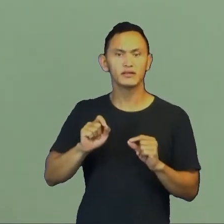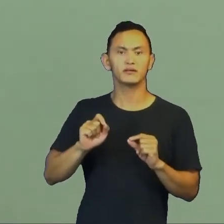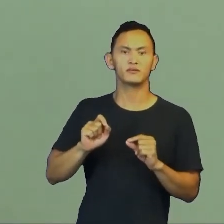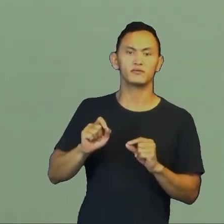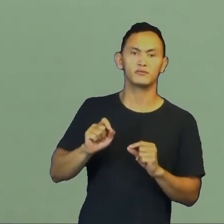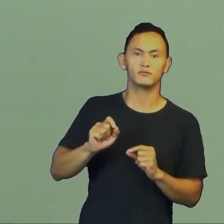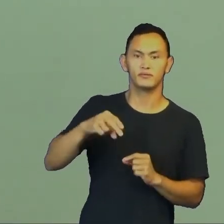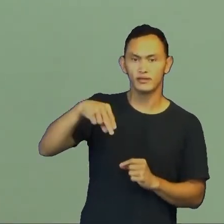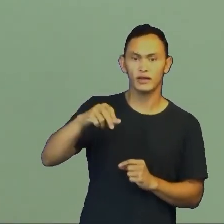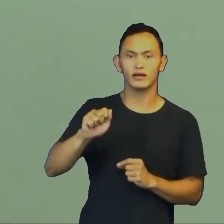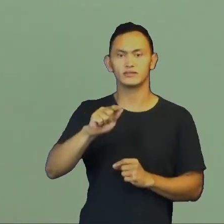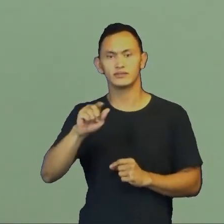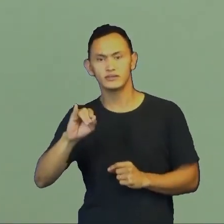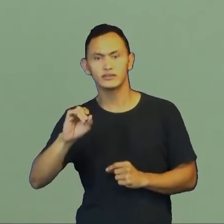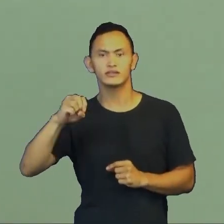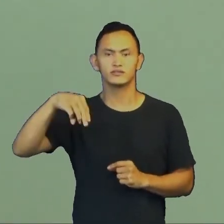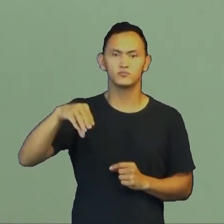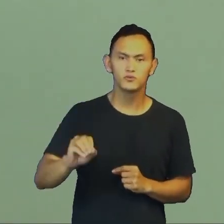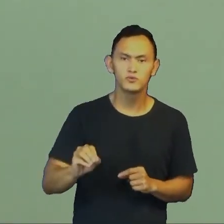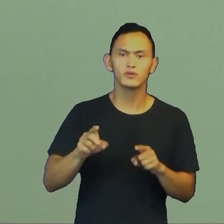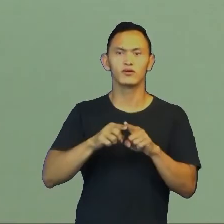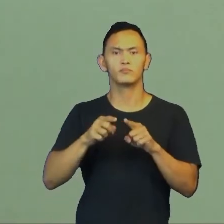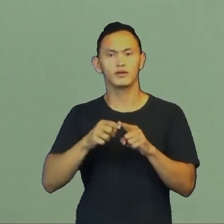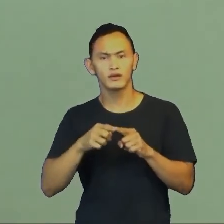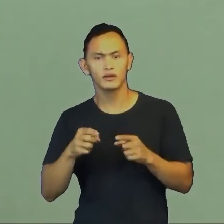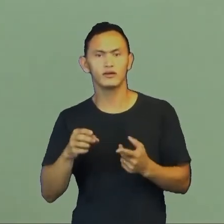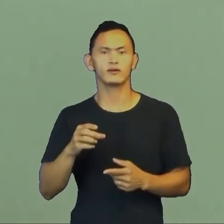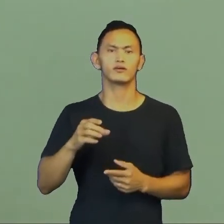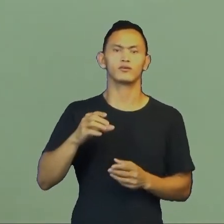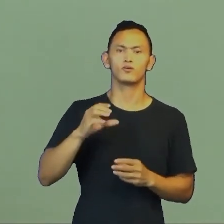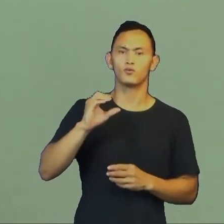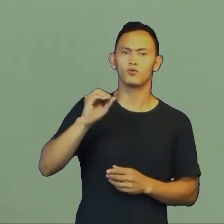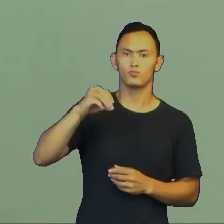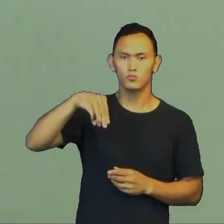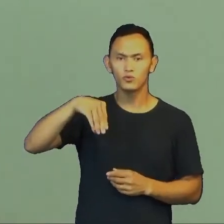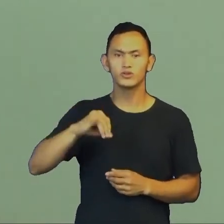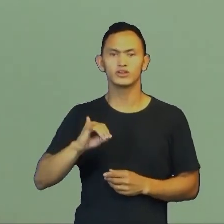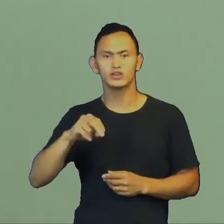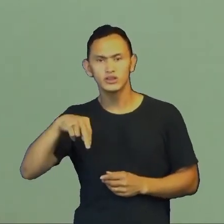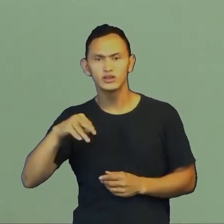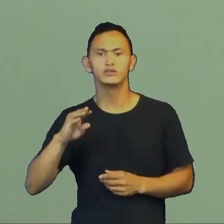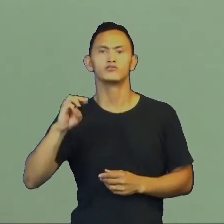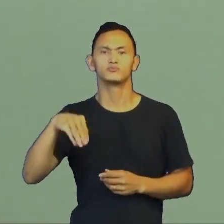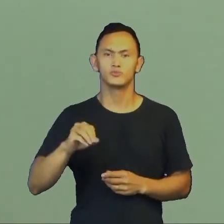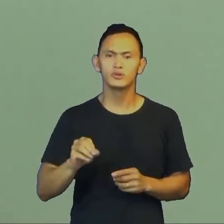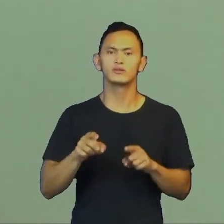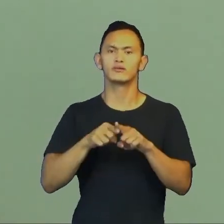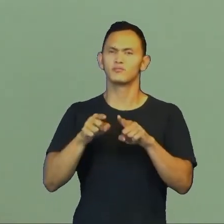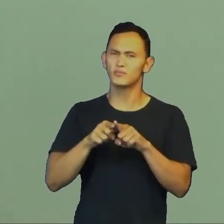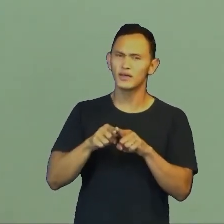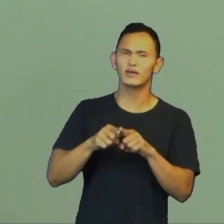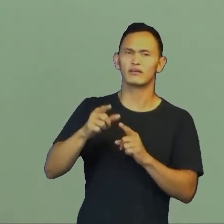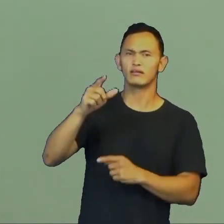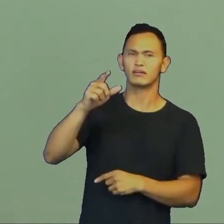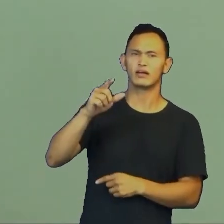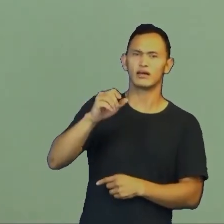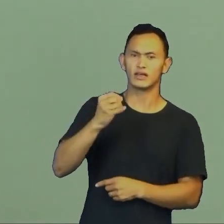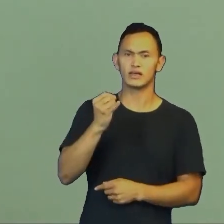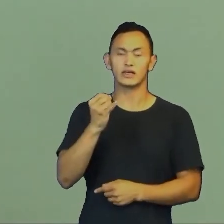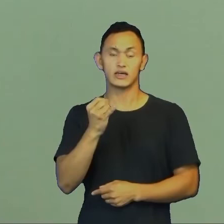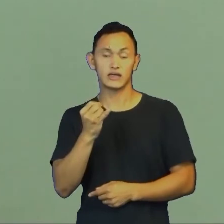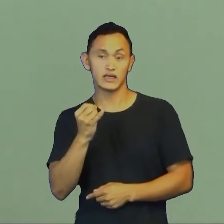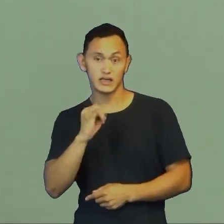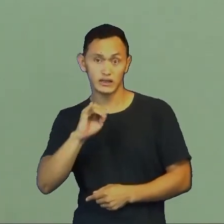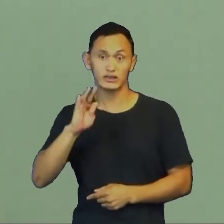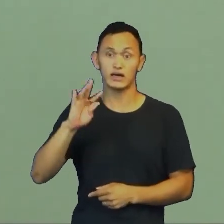nazismo o comunismo a gente falou da questão do nacionalismo ali da Itália né da lei que surge o fascismo né